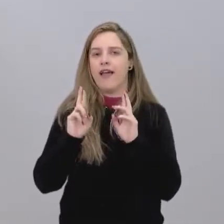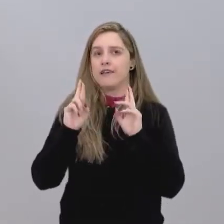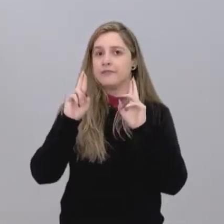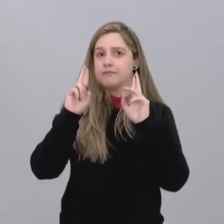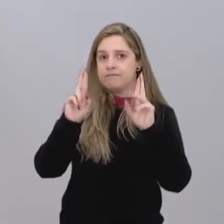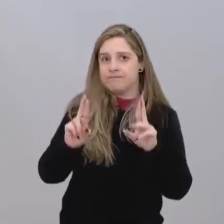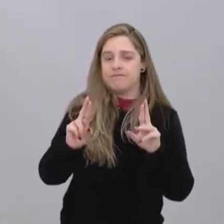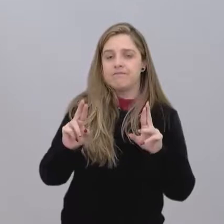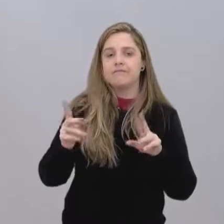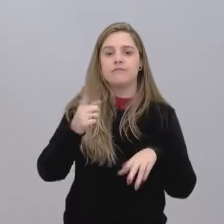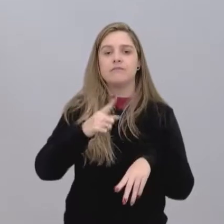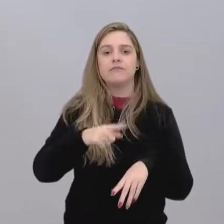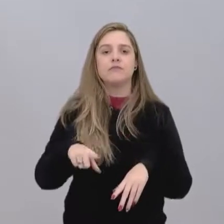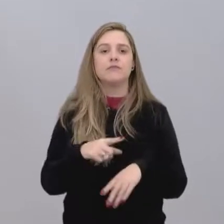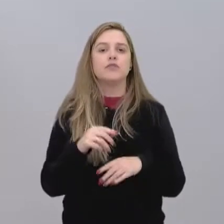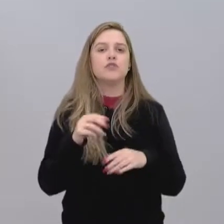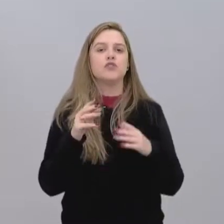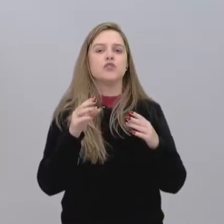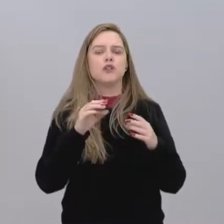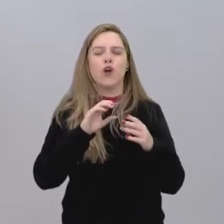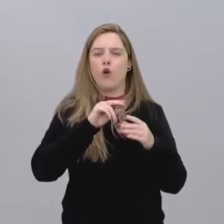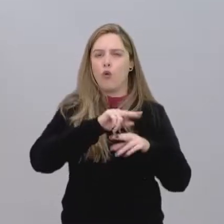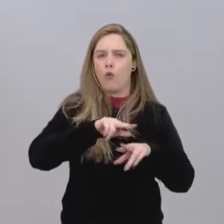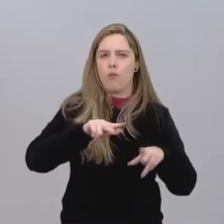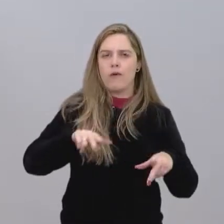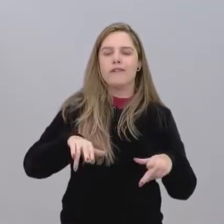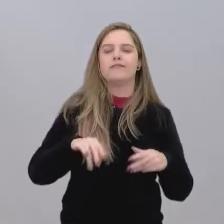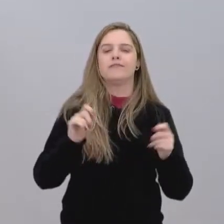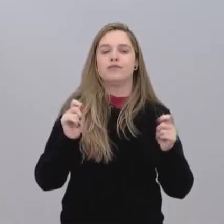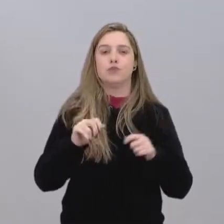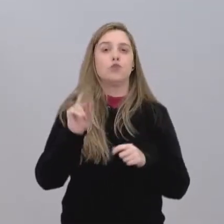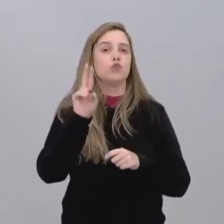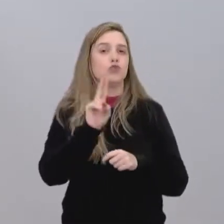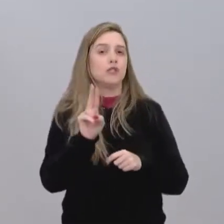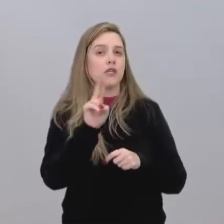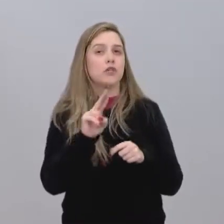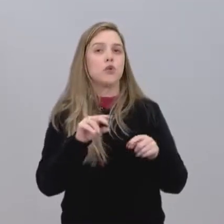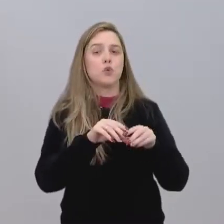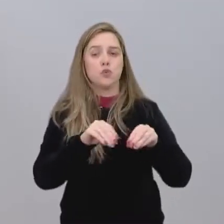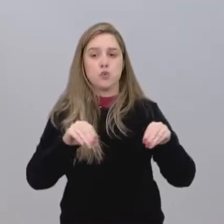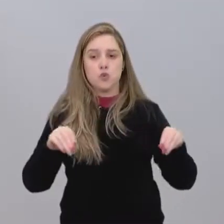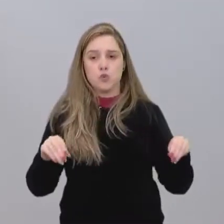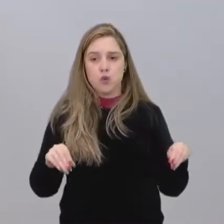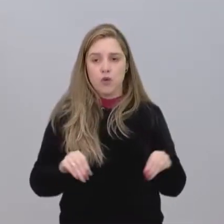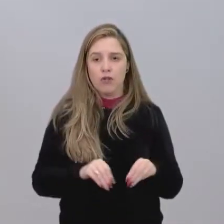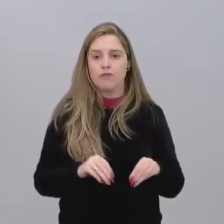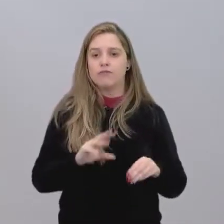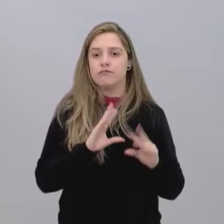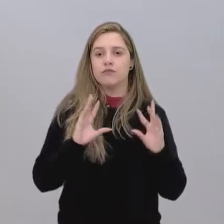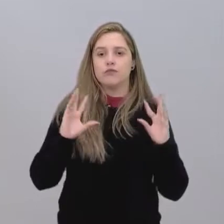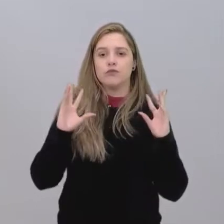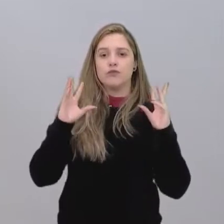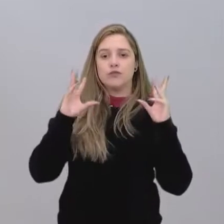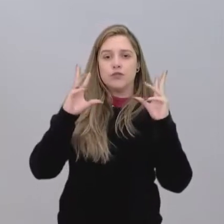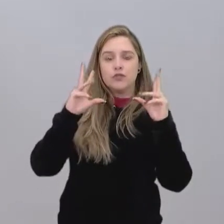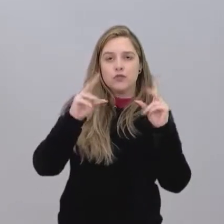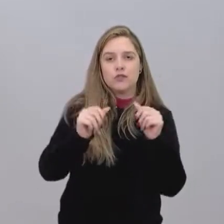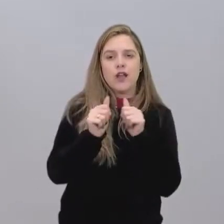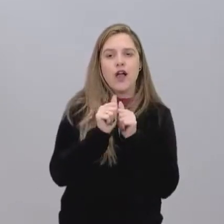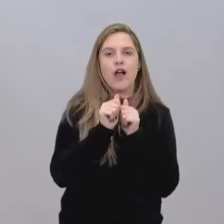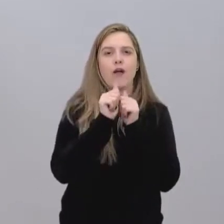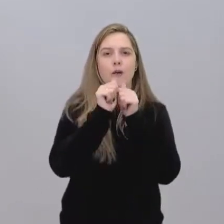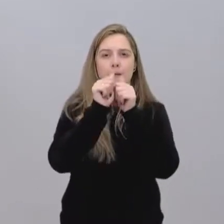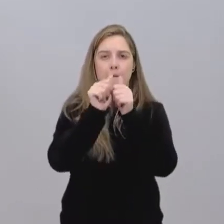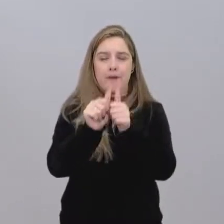então, dessas substâncias que a gente utiliza aí no solo. Para que todos, então, possam nos acompanhar durante